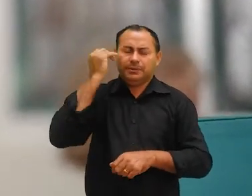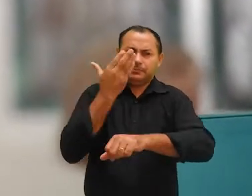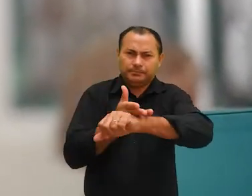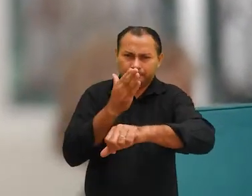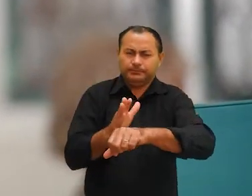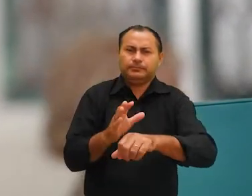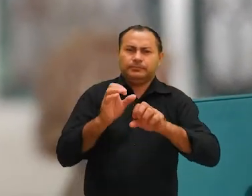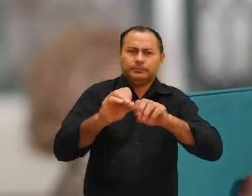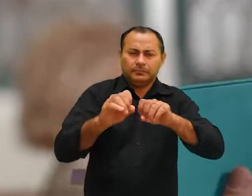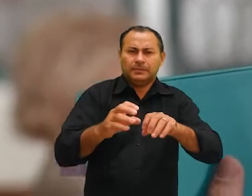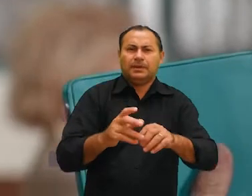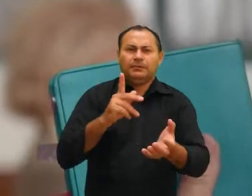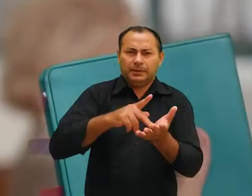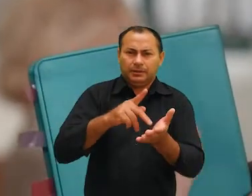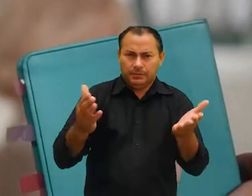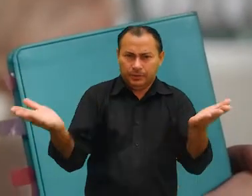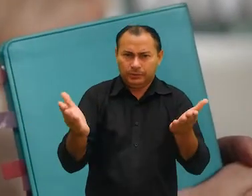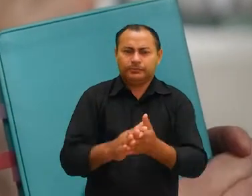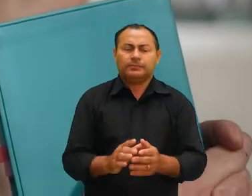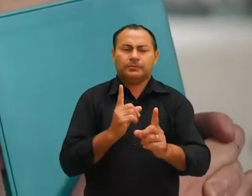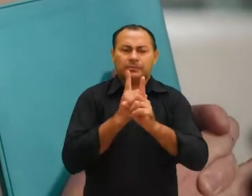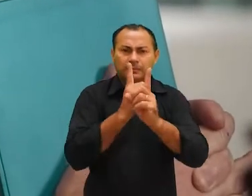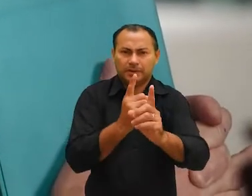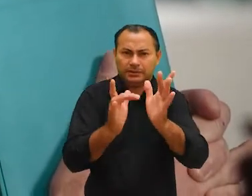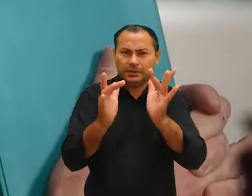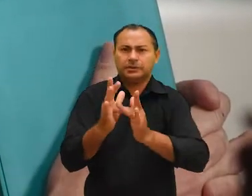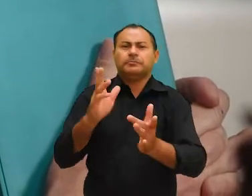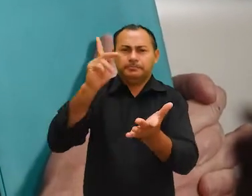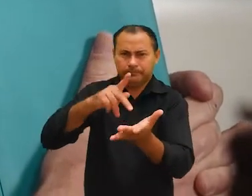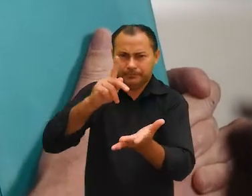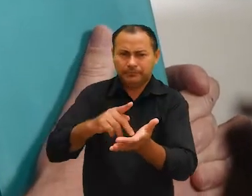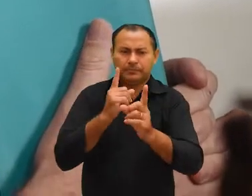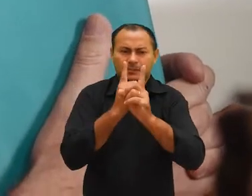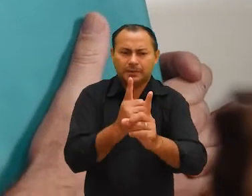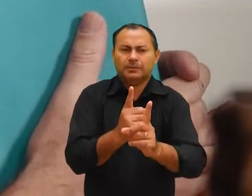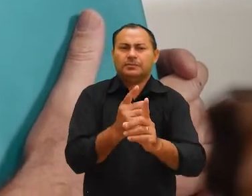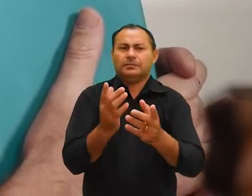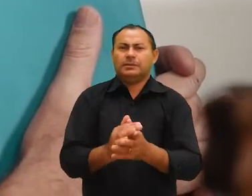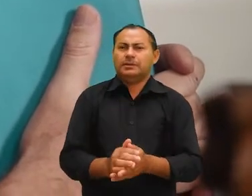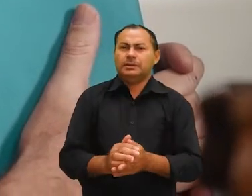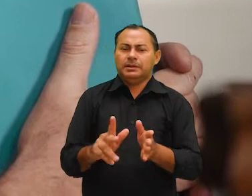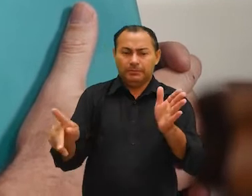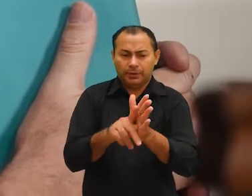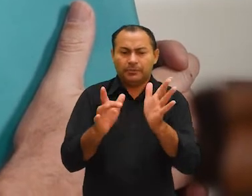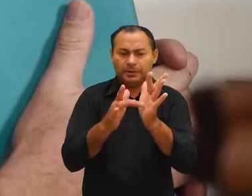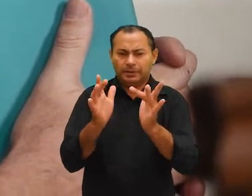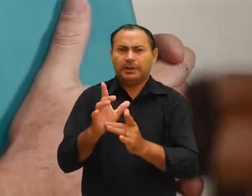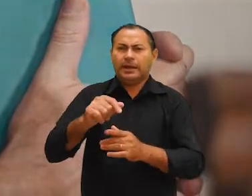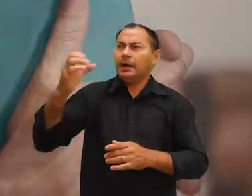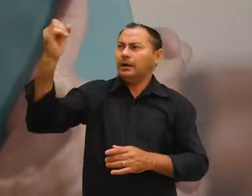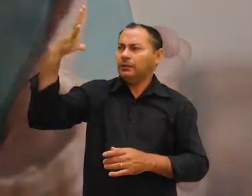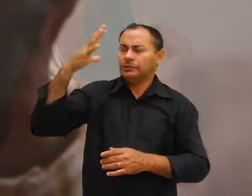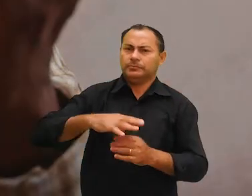aplicação desse ensino ainda é verdadeira para hoje apenas os discípulos e Jesus os verdadeiros discípulos de Jesus e ele próprio